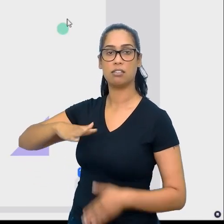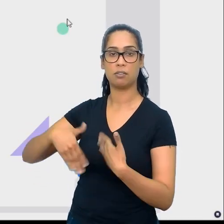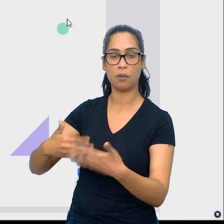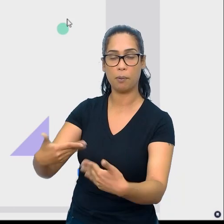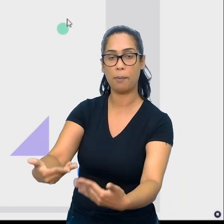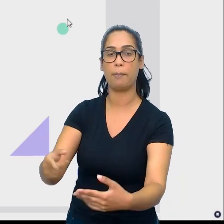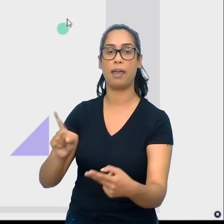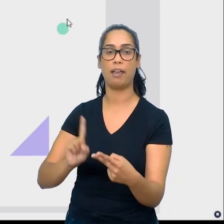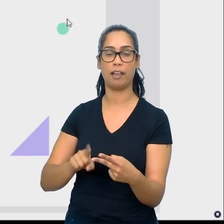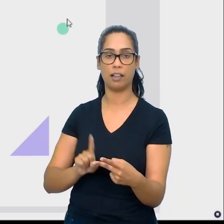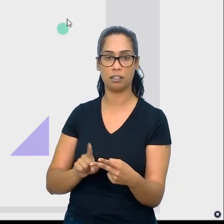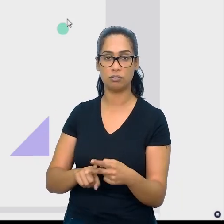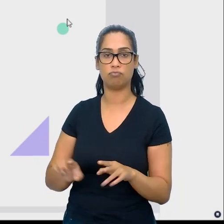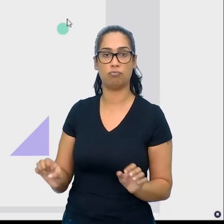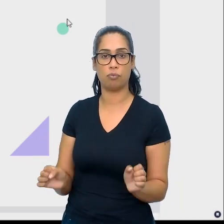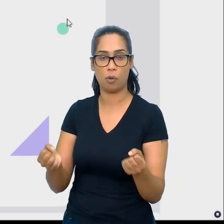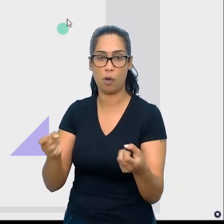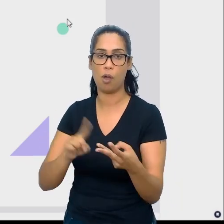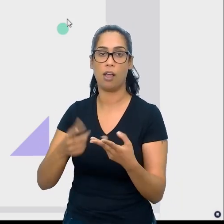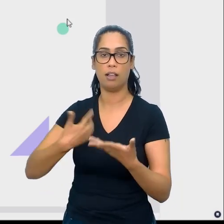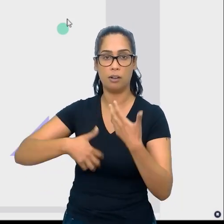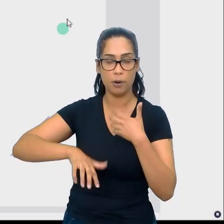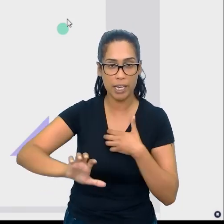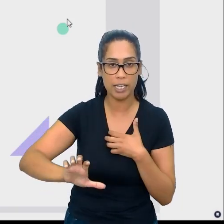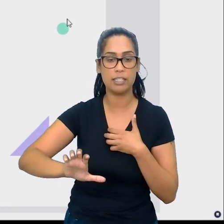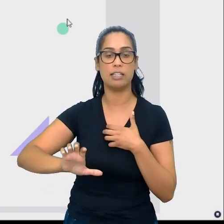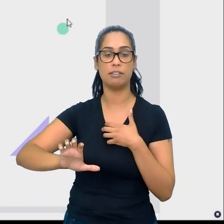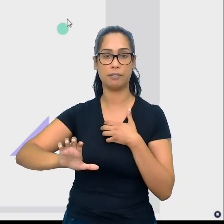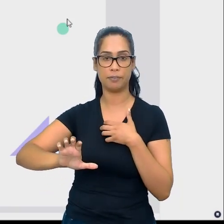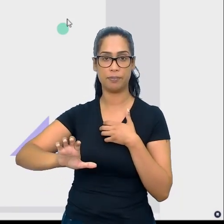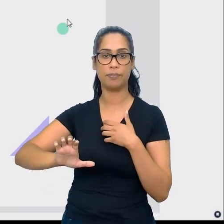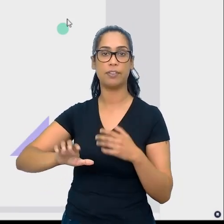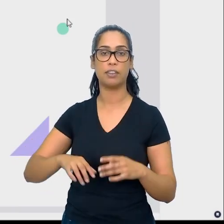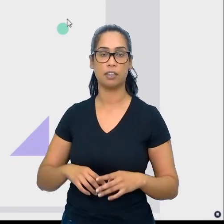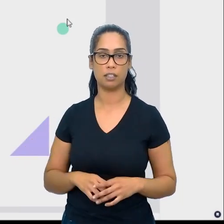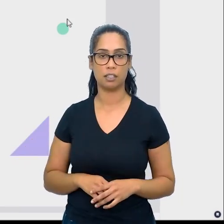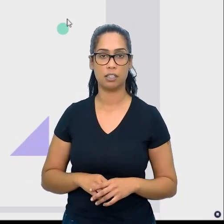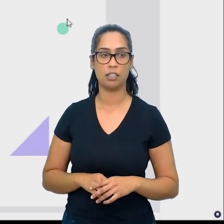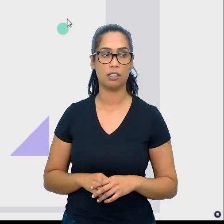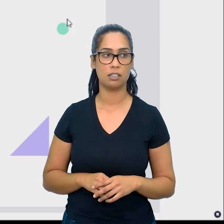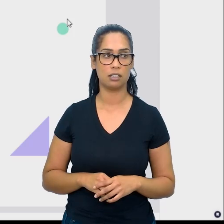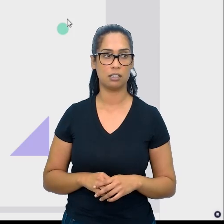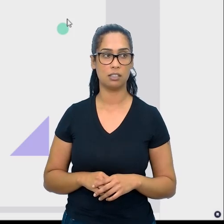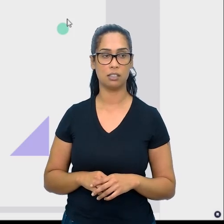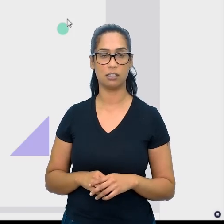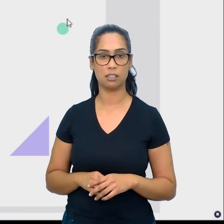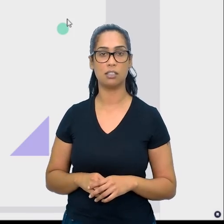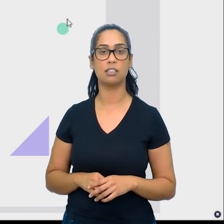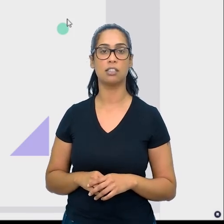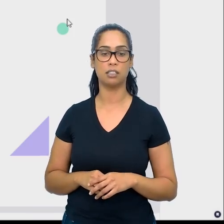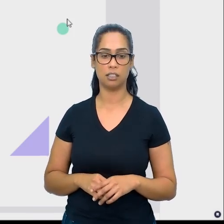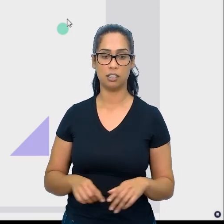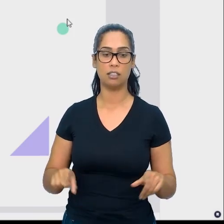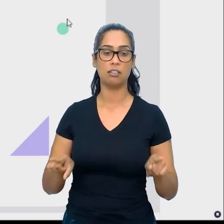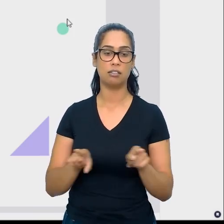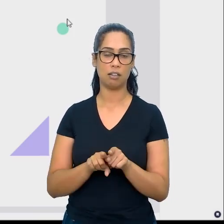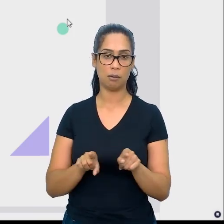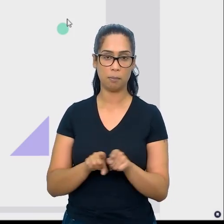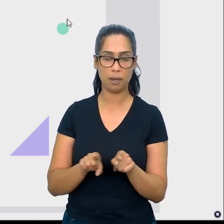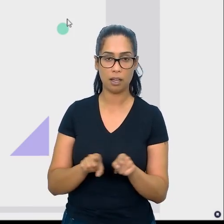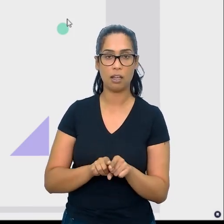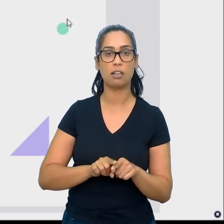persistência conhecimento empatia dedicação muitas muitas dessas palavras são